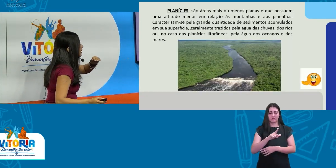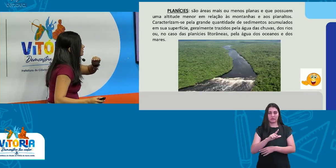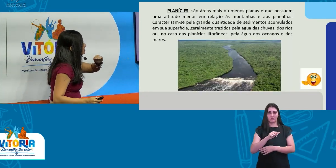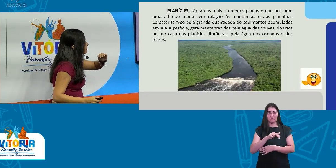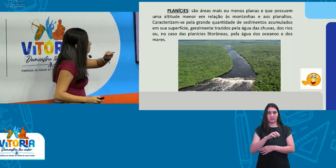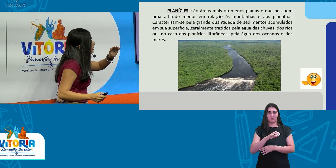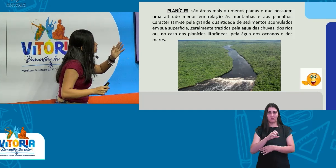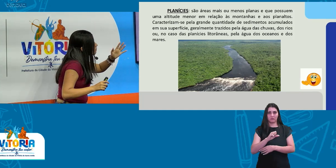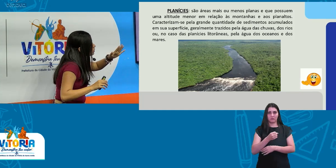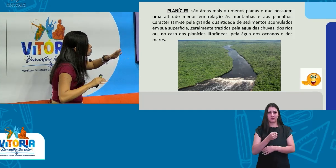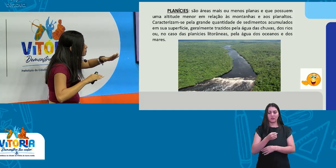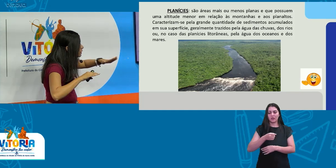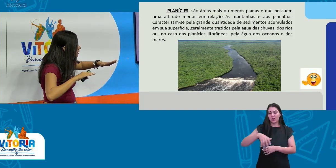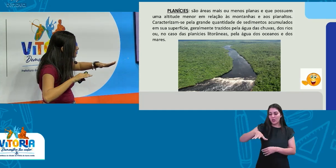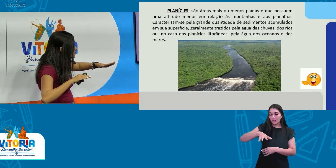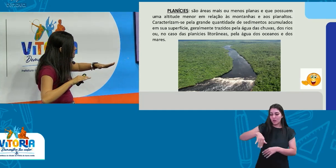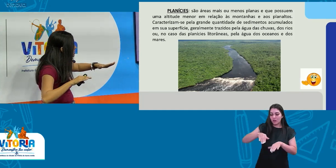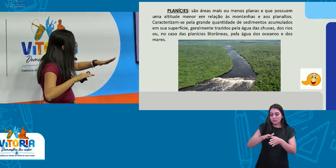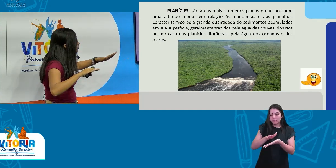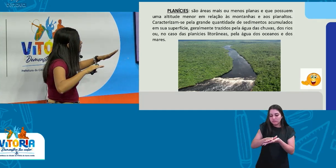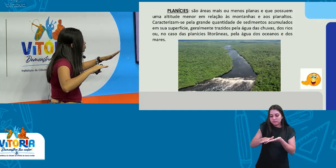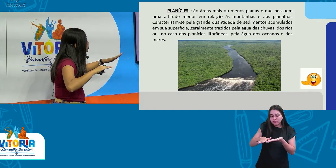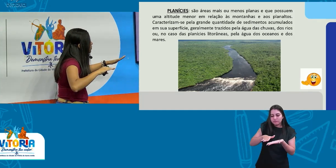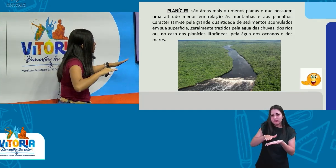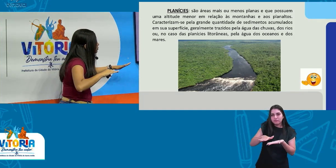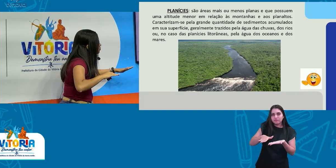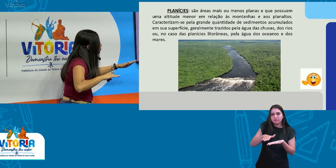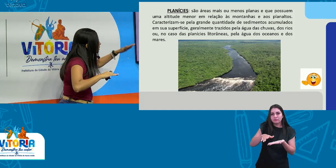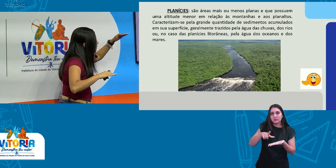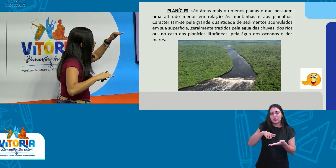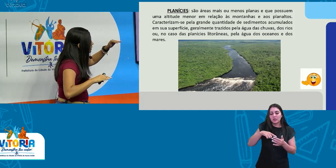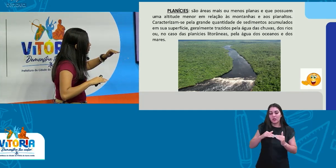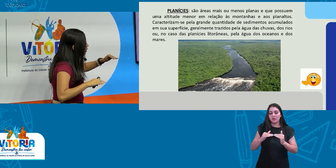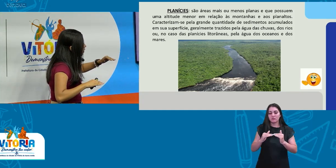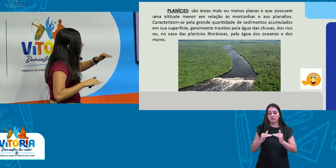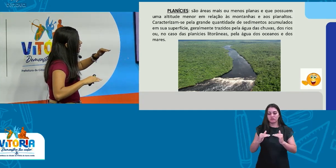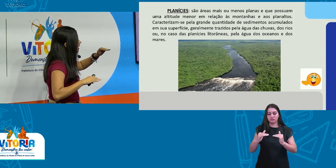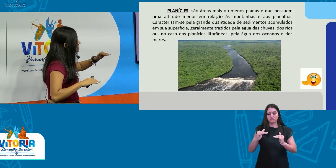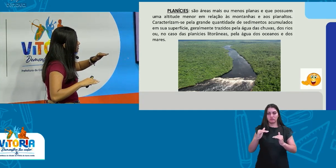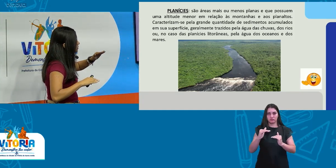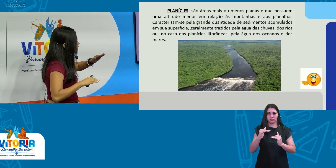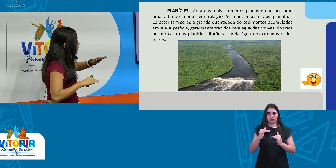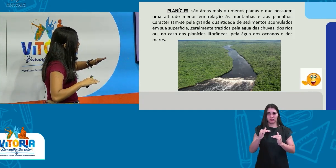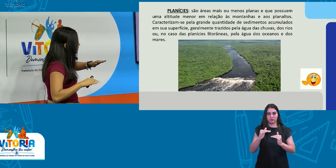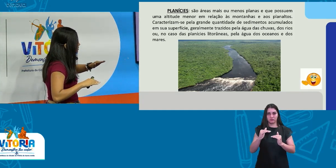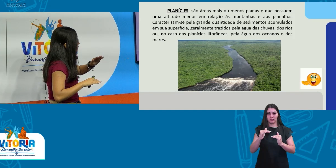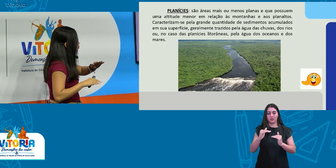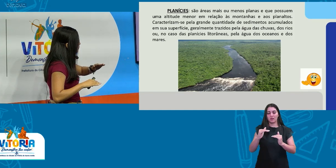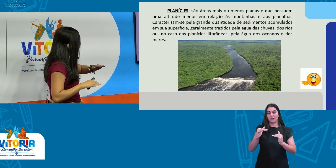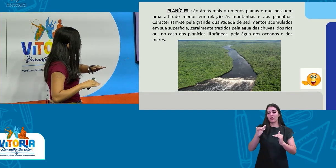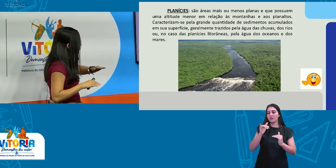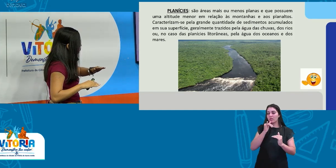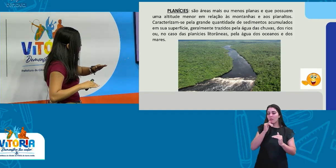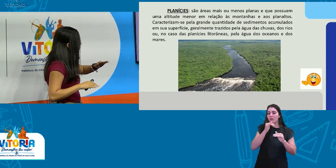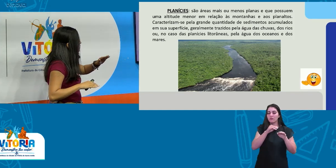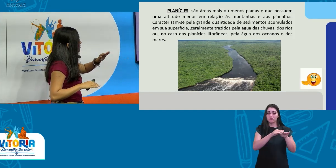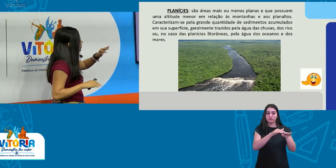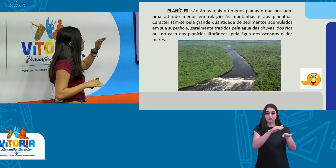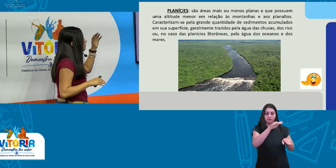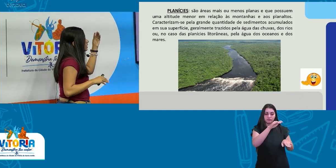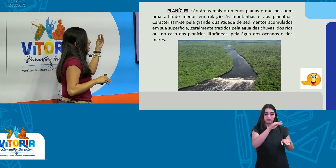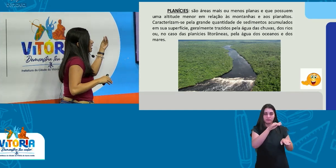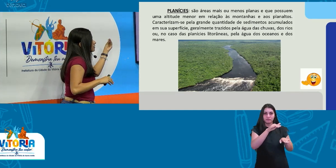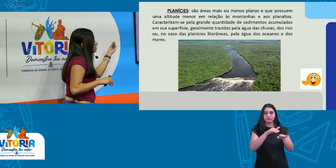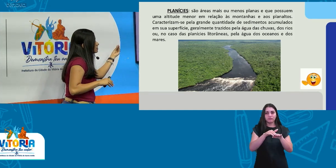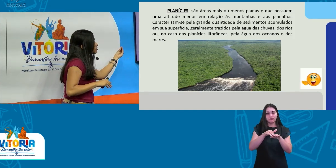são áreas mais ou menos planas e que possuem uma altitude menor em relação às montanhas e aos planaltos,